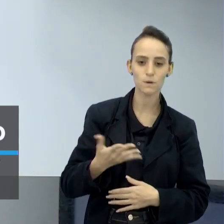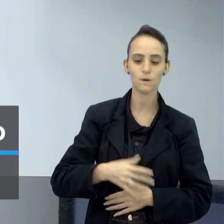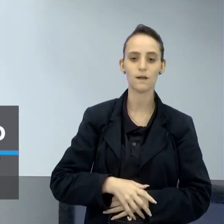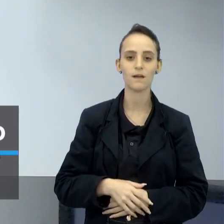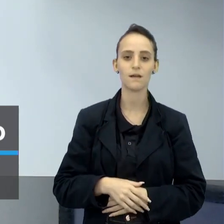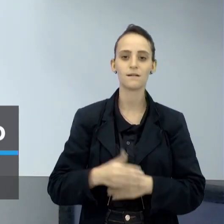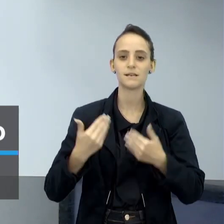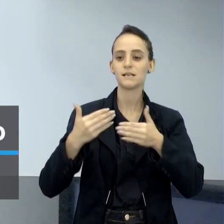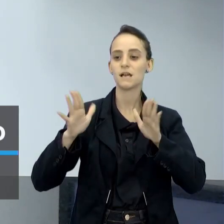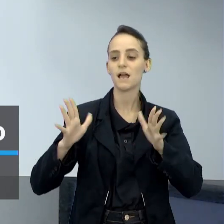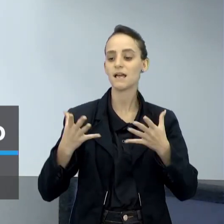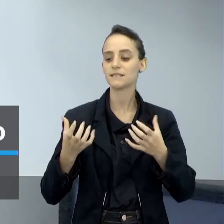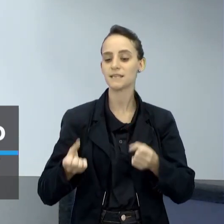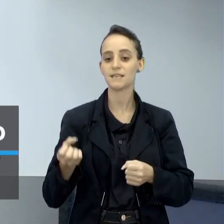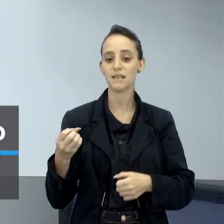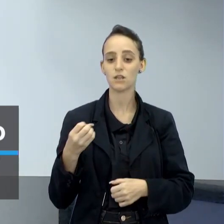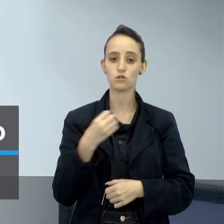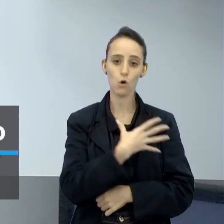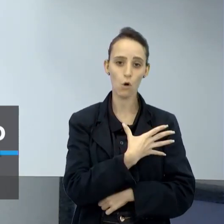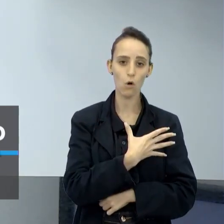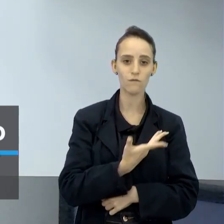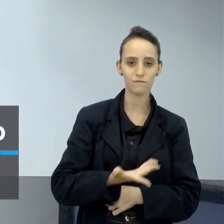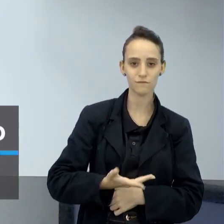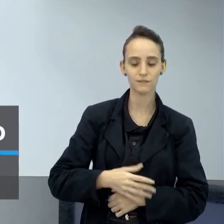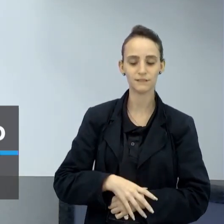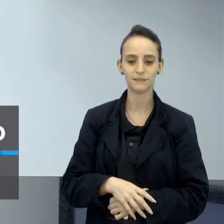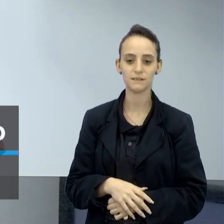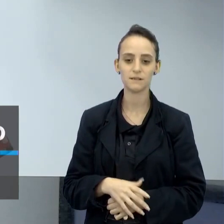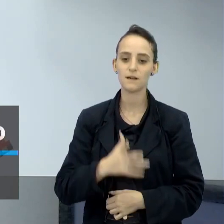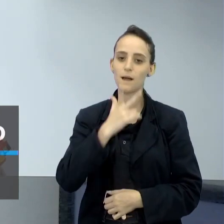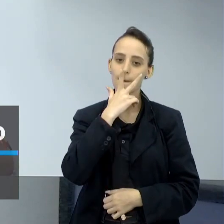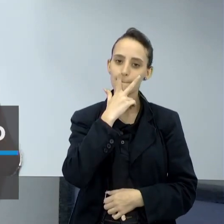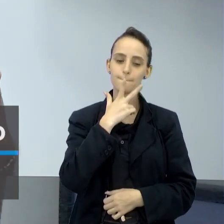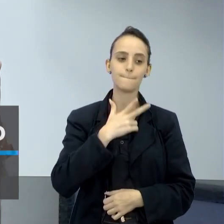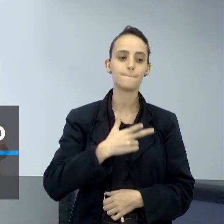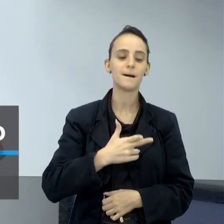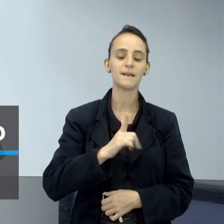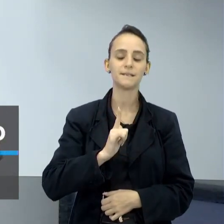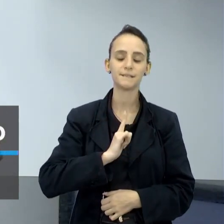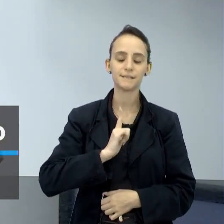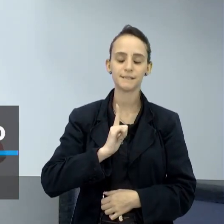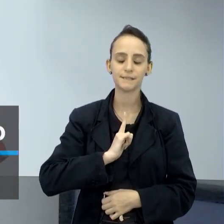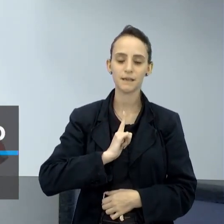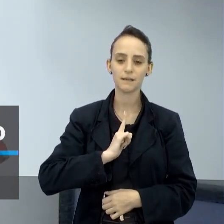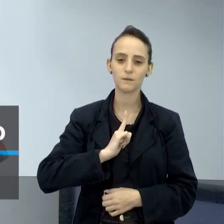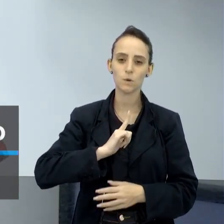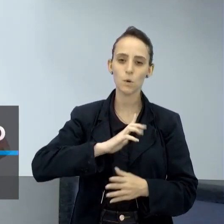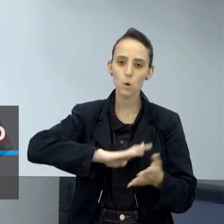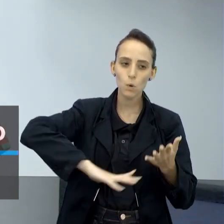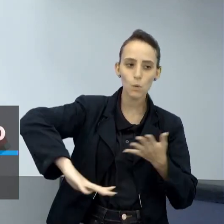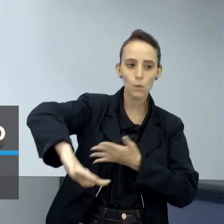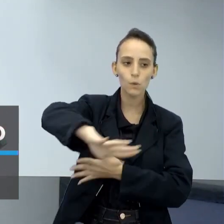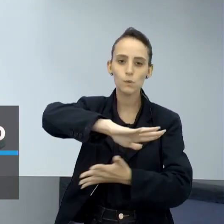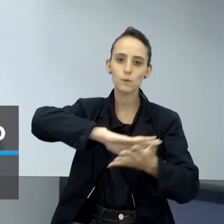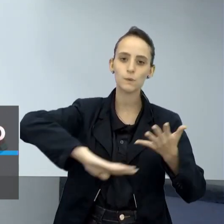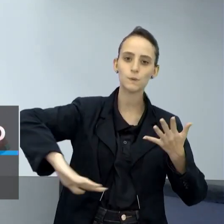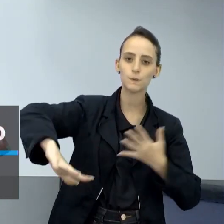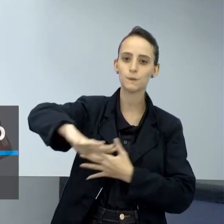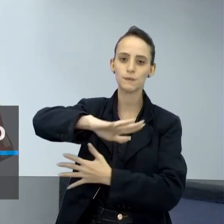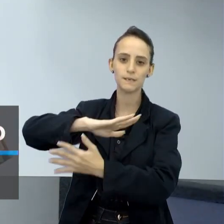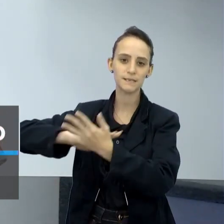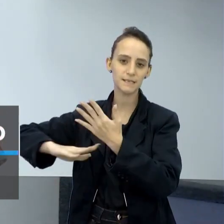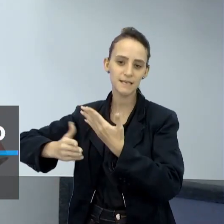novo, Quando eu falo eu e o outro, envolve toda uma atmosfera realmente